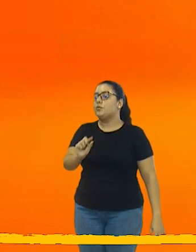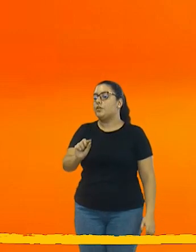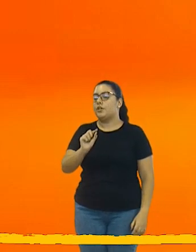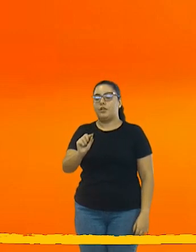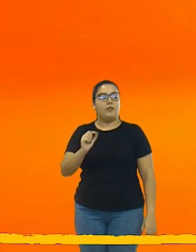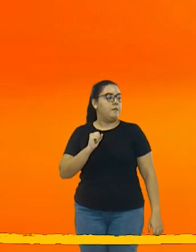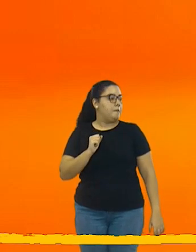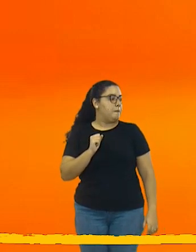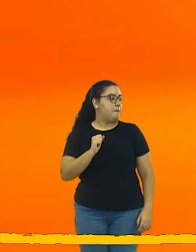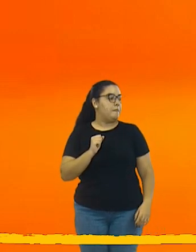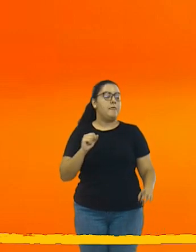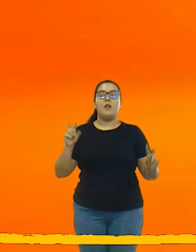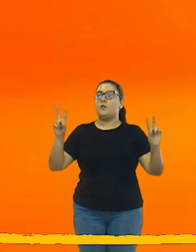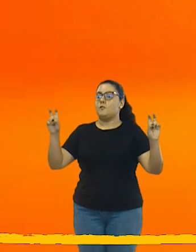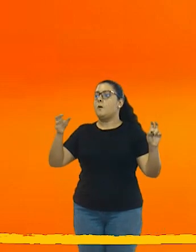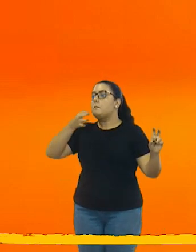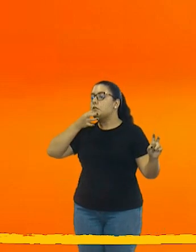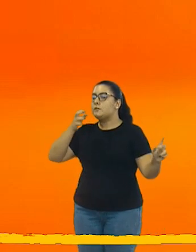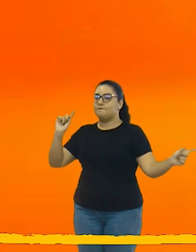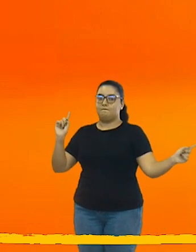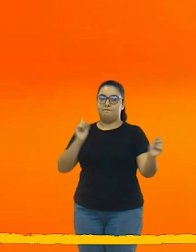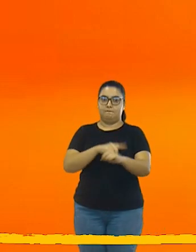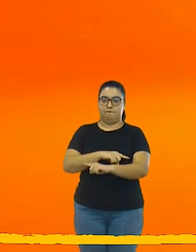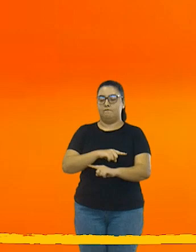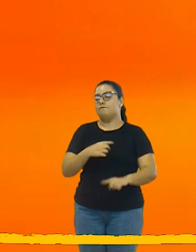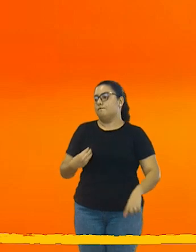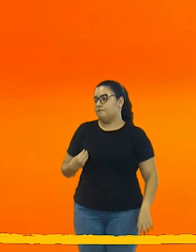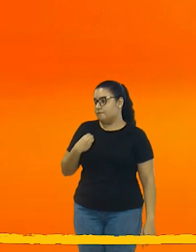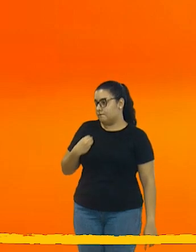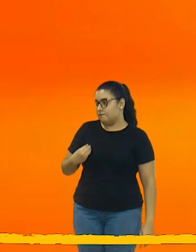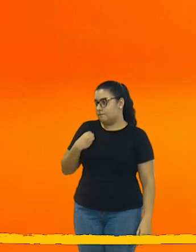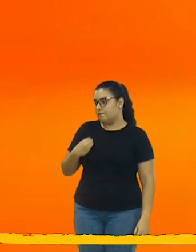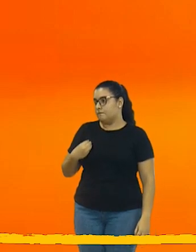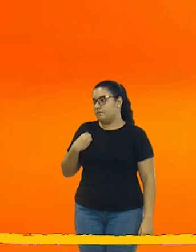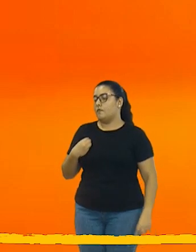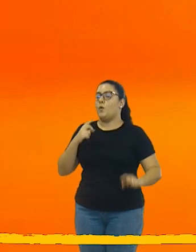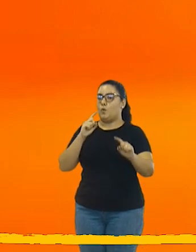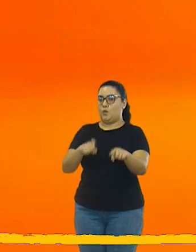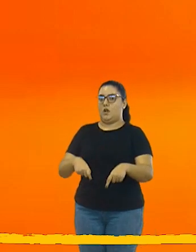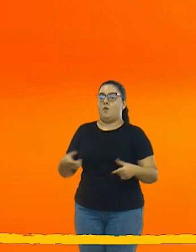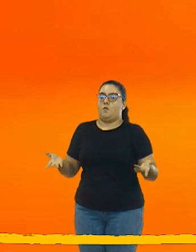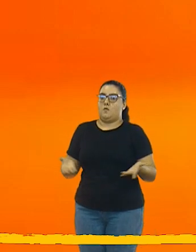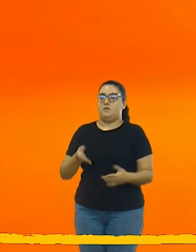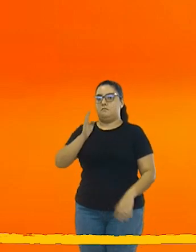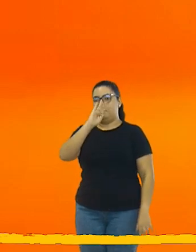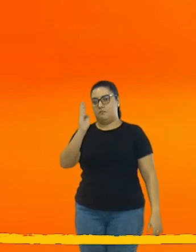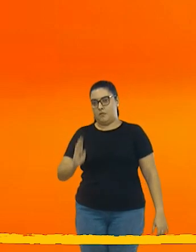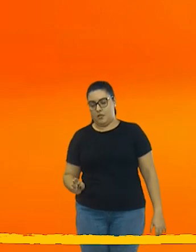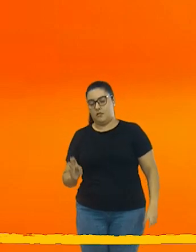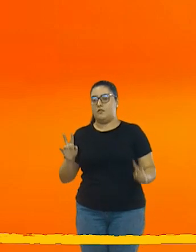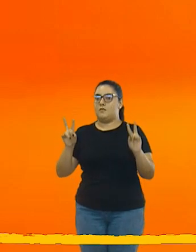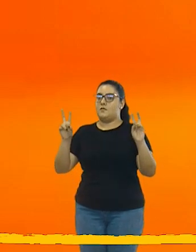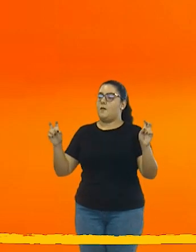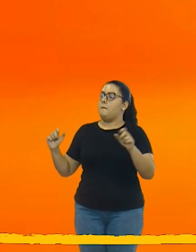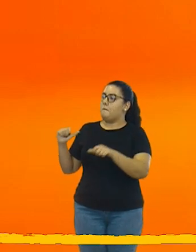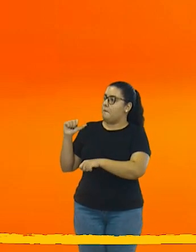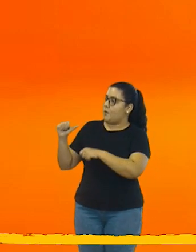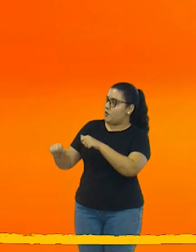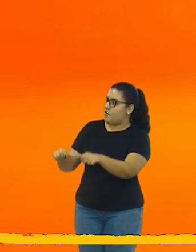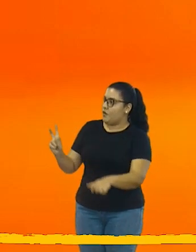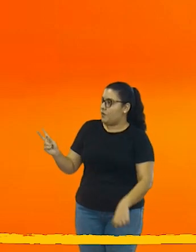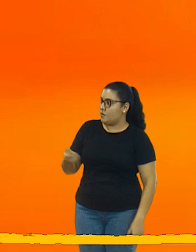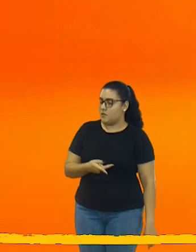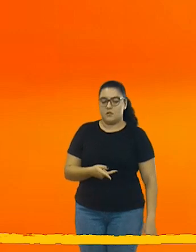uma contradição que está presente no espaço rural brasileiro, derivada da modificação. O que